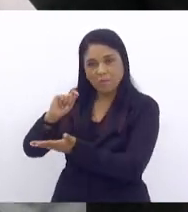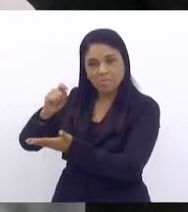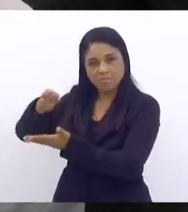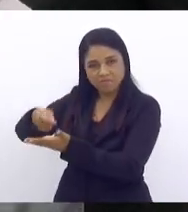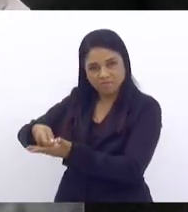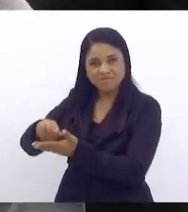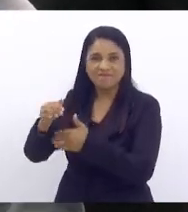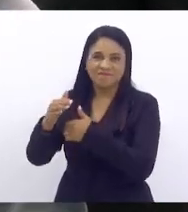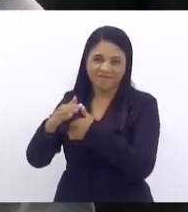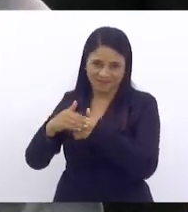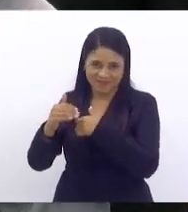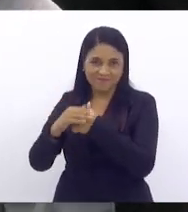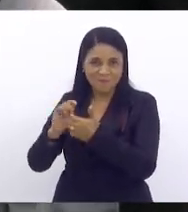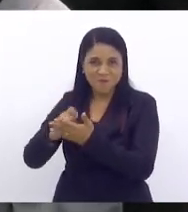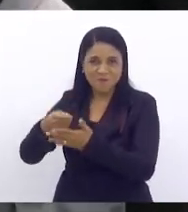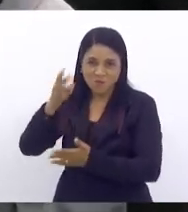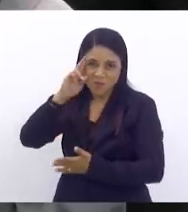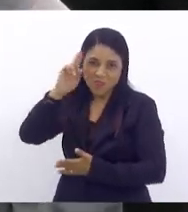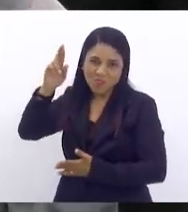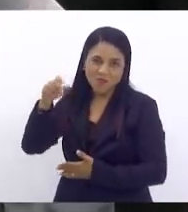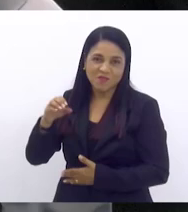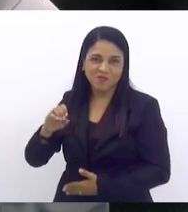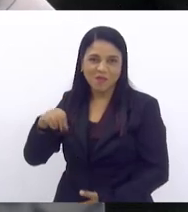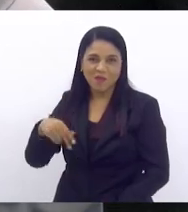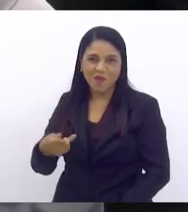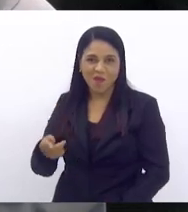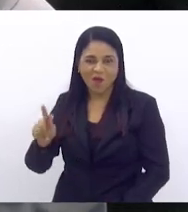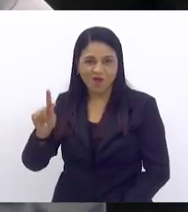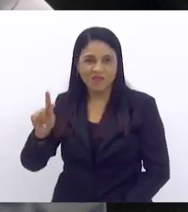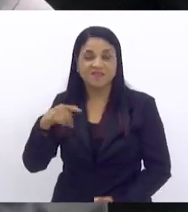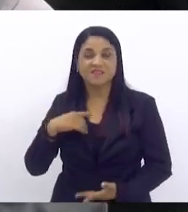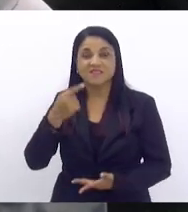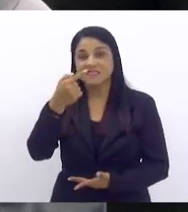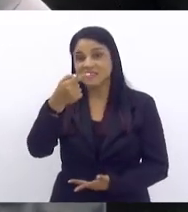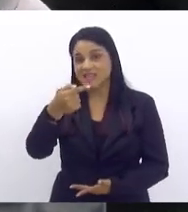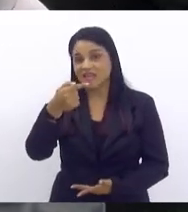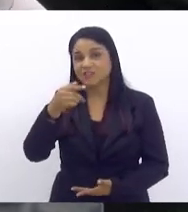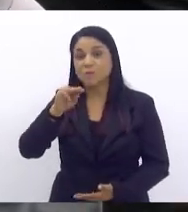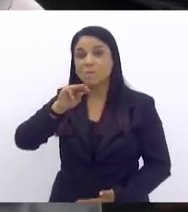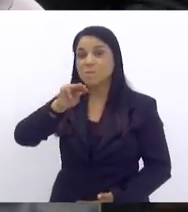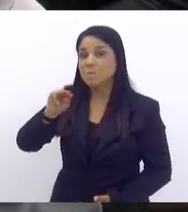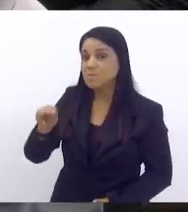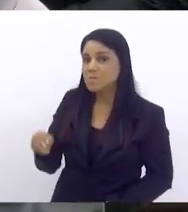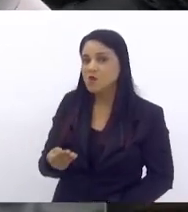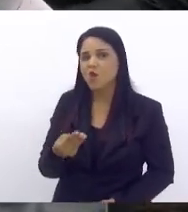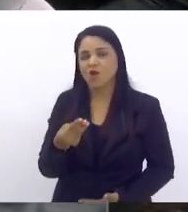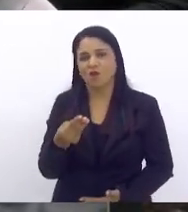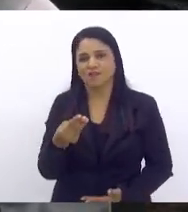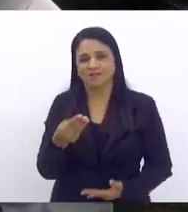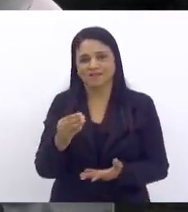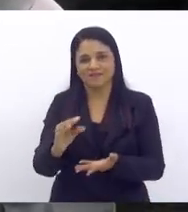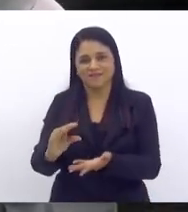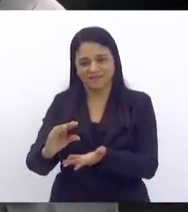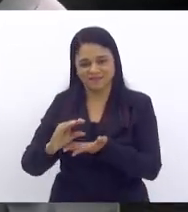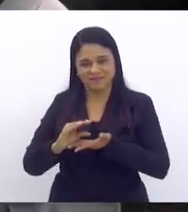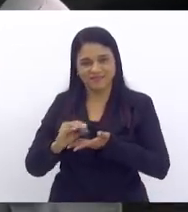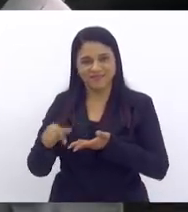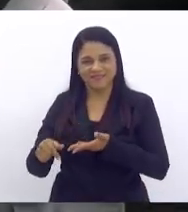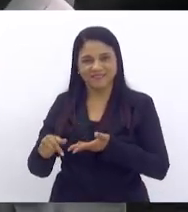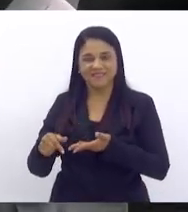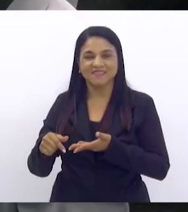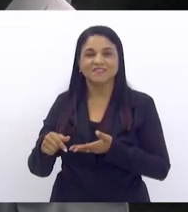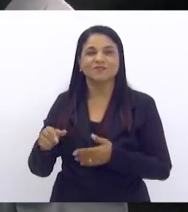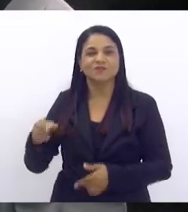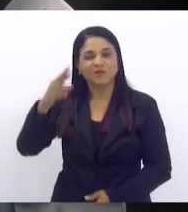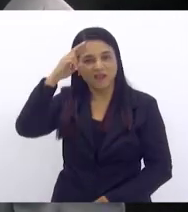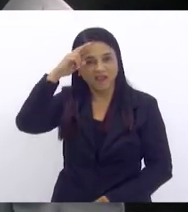um agradinho do dono da ONG, que recebeu R$ 7,5 milhões, aproximadamente, de reais, do senhor Renan